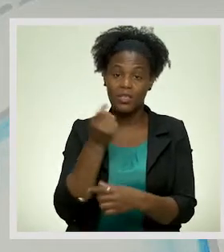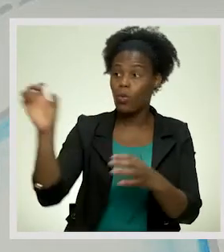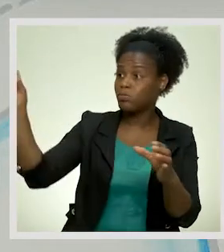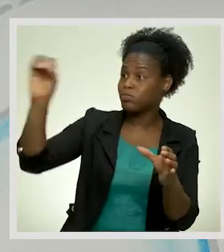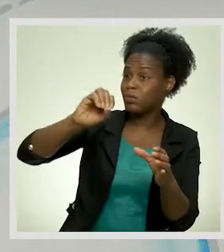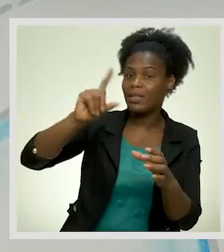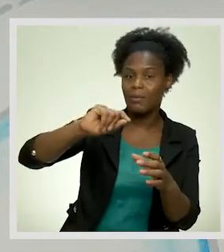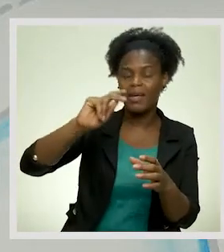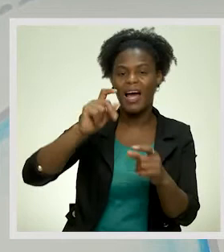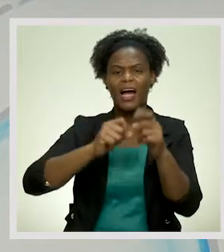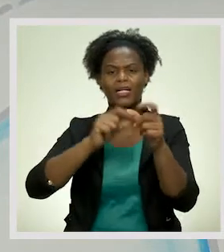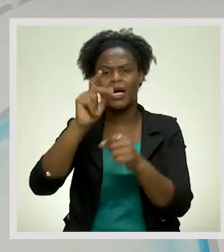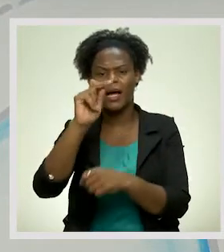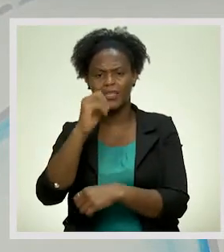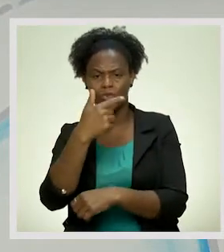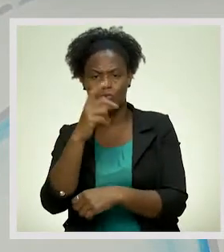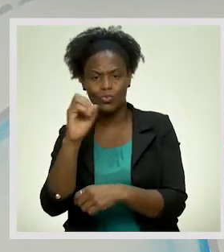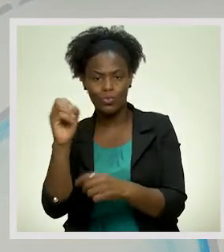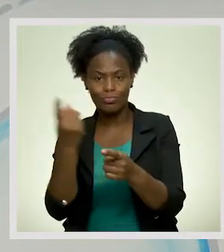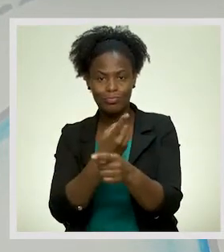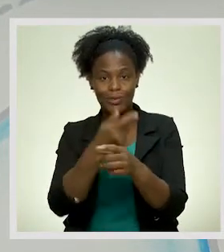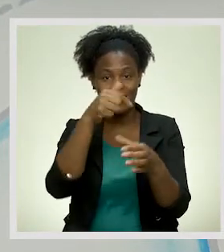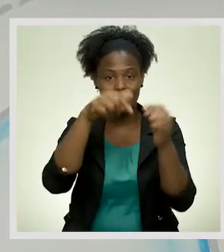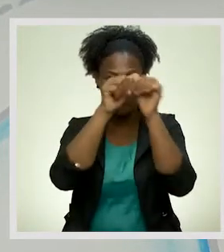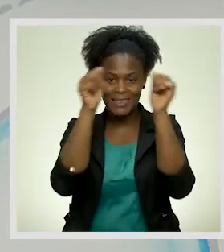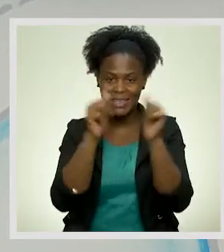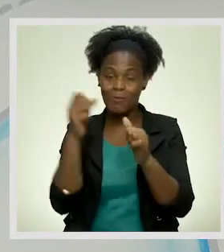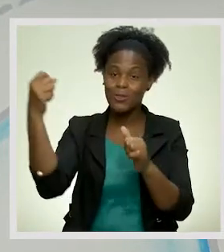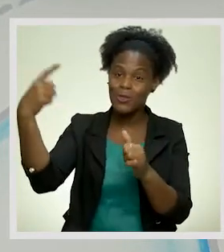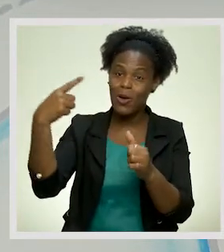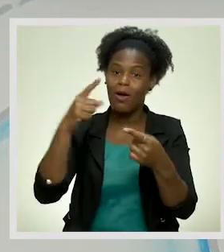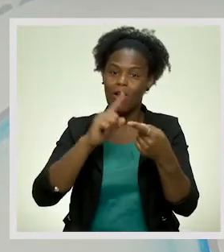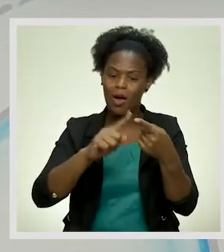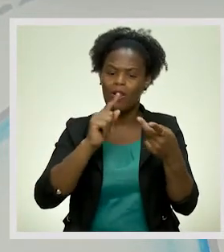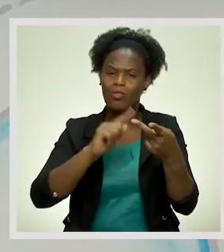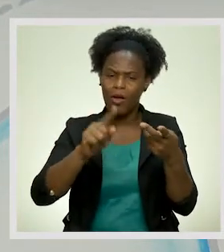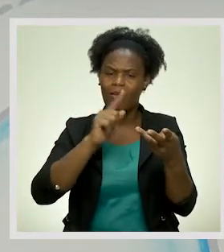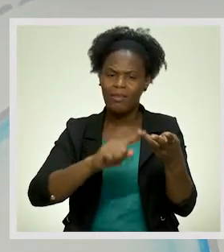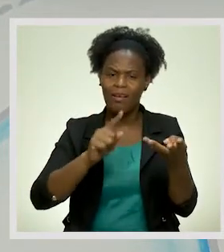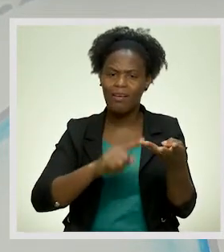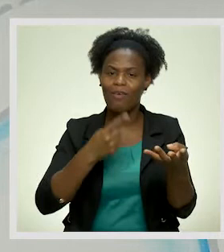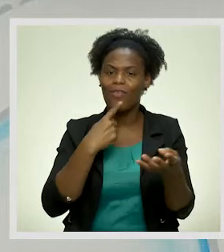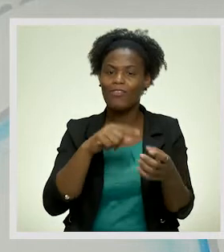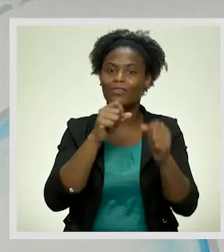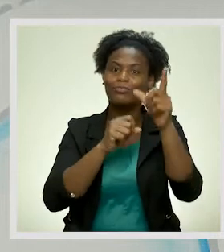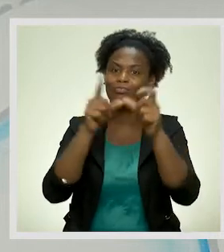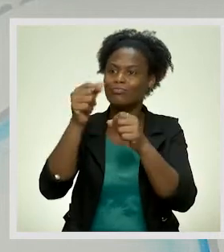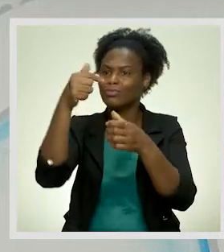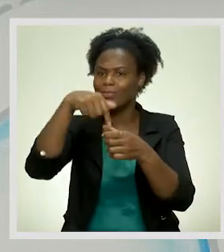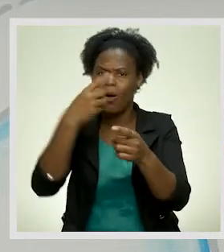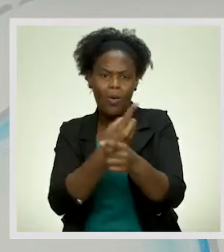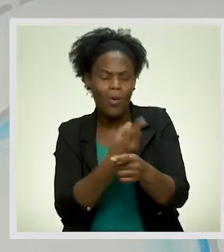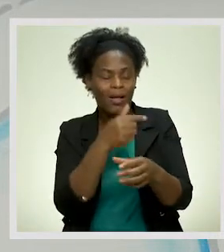parte do sistema solar. Então vamos enumerar novamente os astros que fazem parte